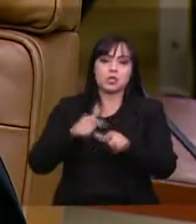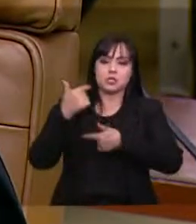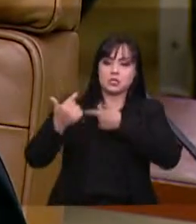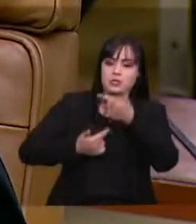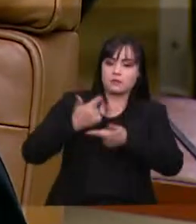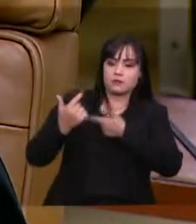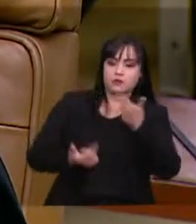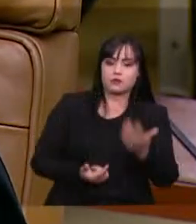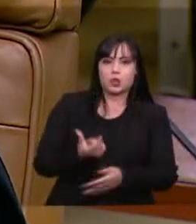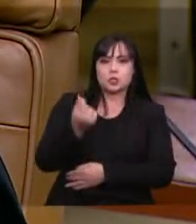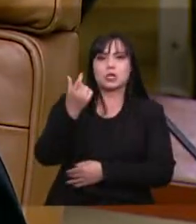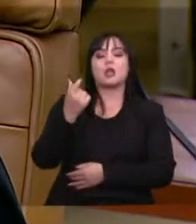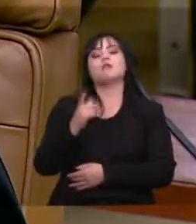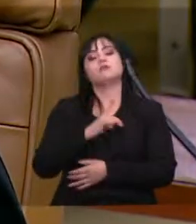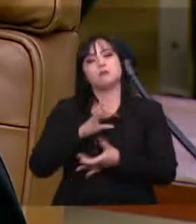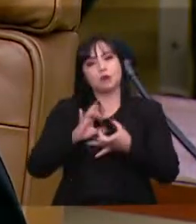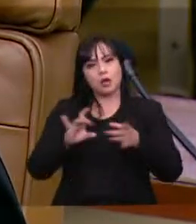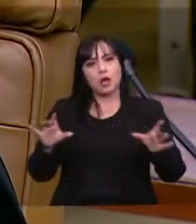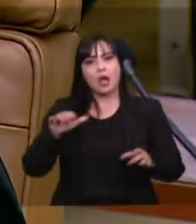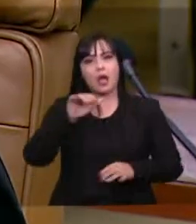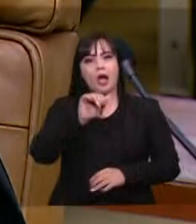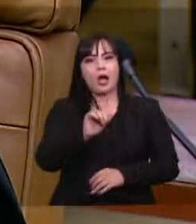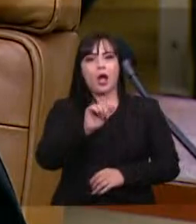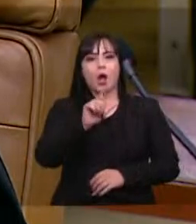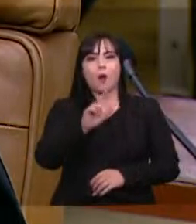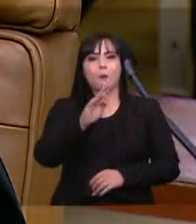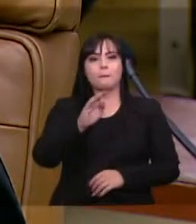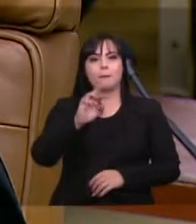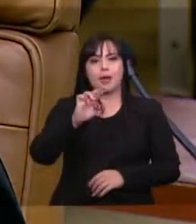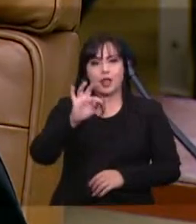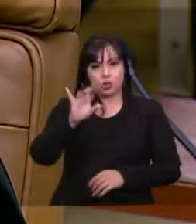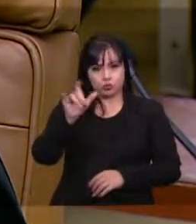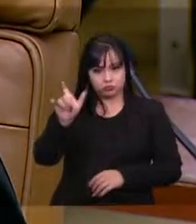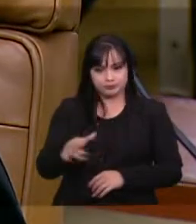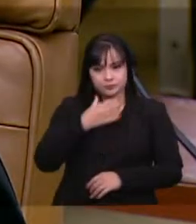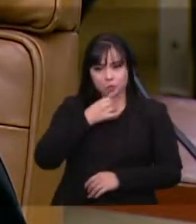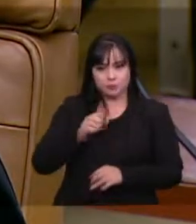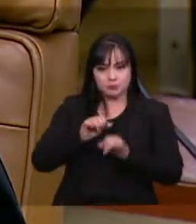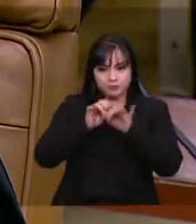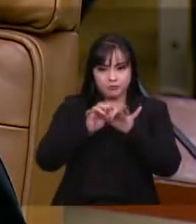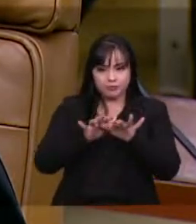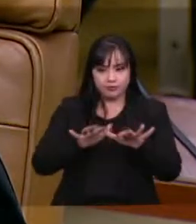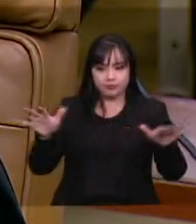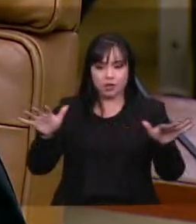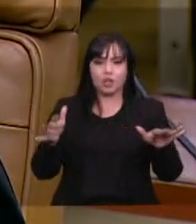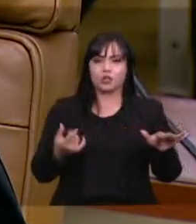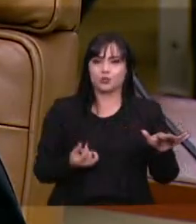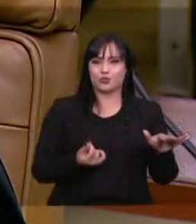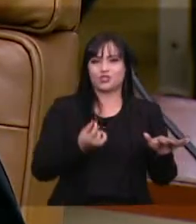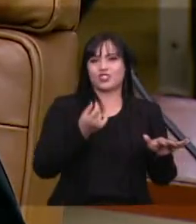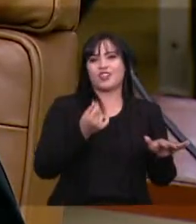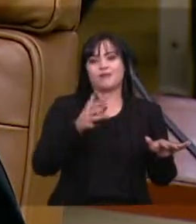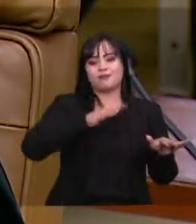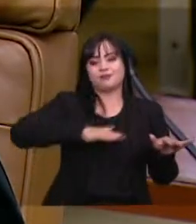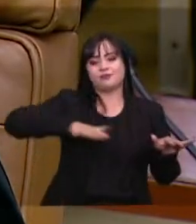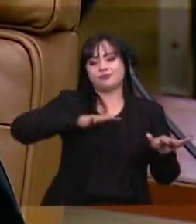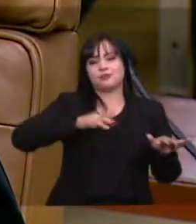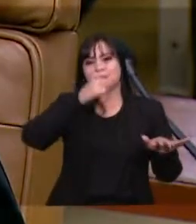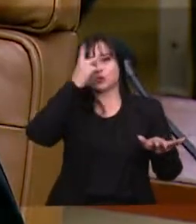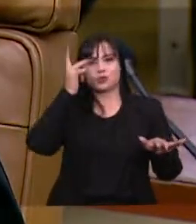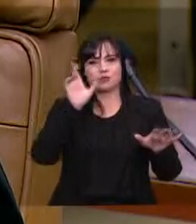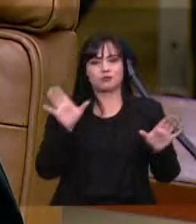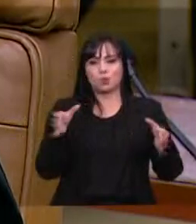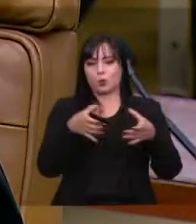financeiros prestados por Alberto e o CEF que viabilizou a distribuição das vantagens indevidas entre seus integrantes